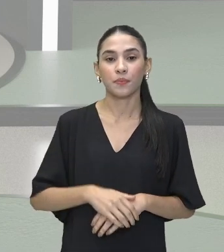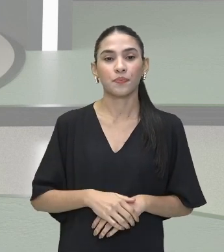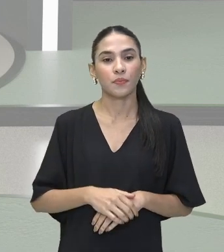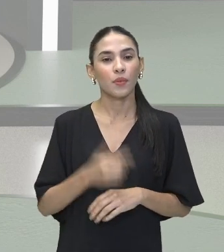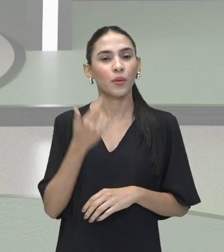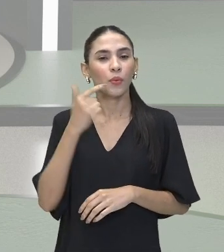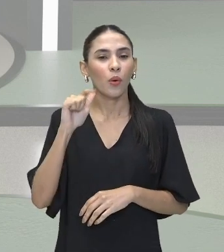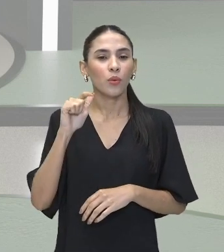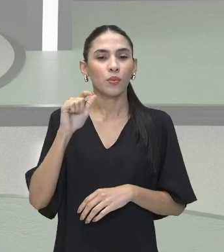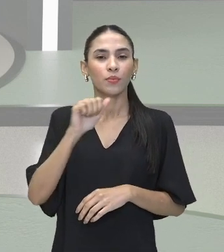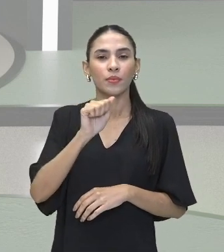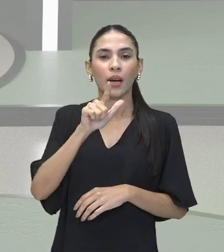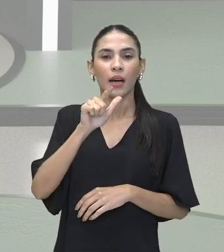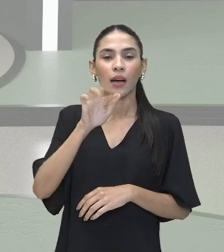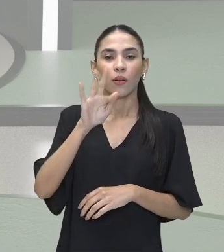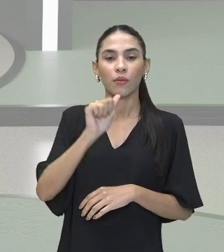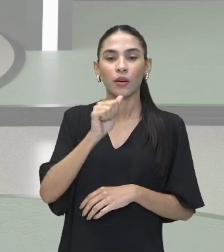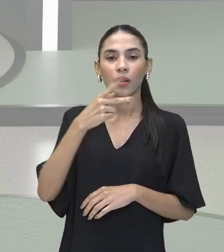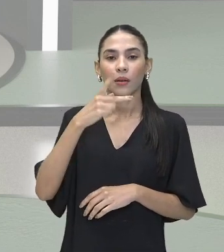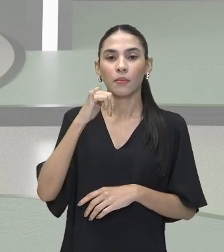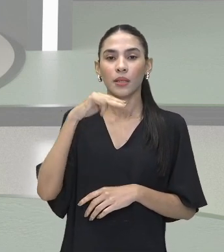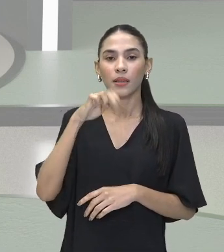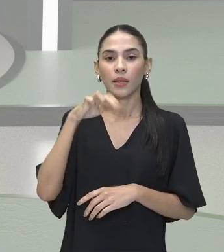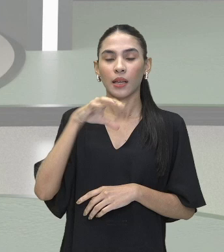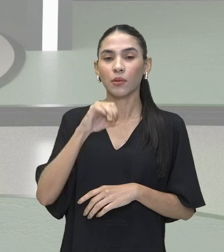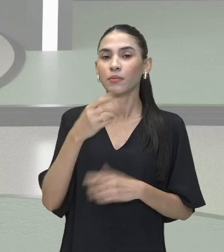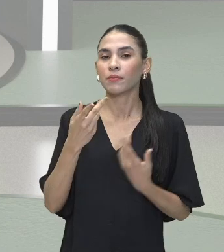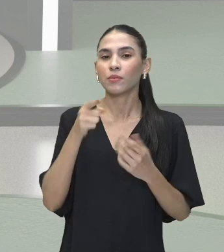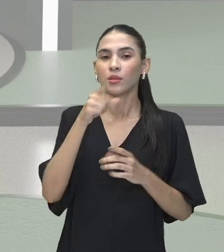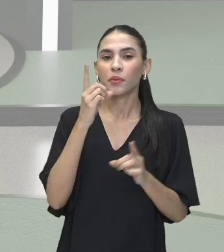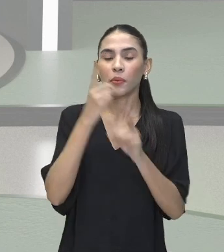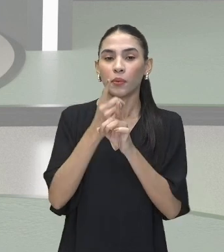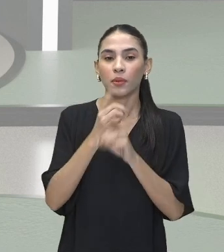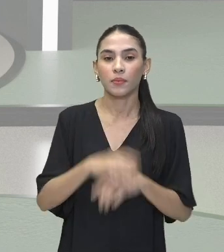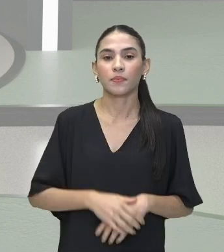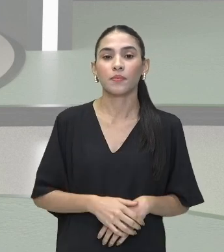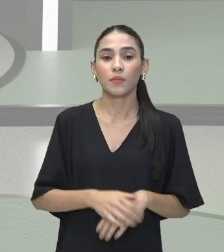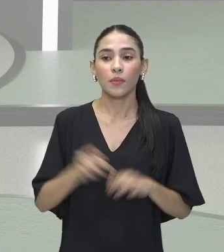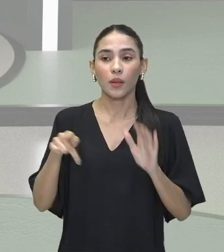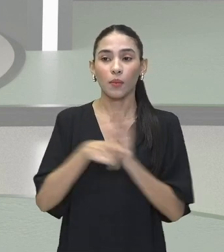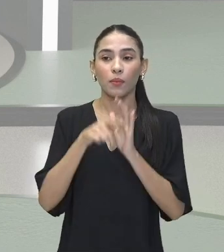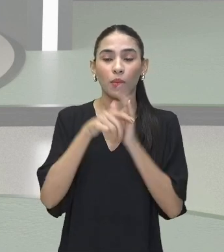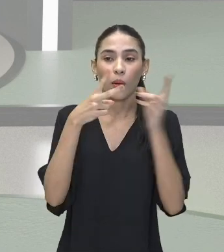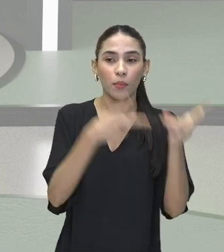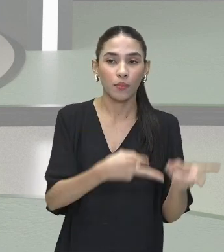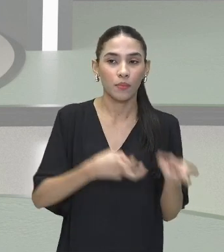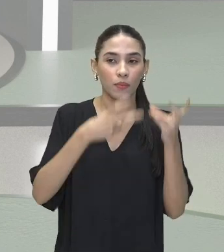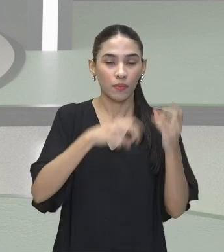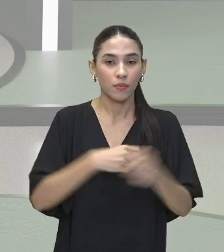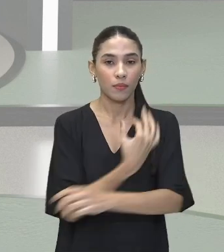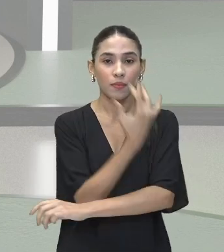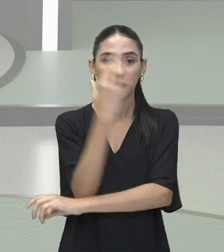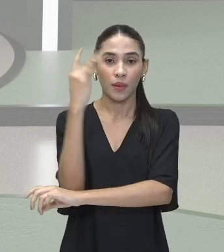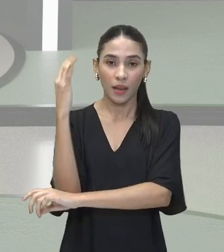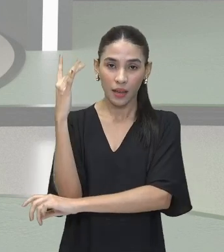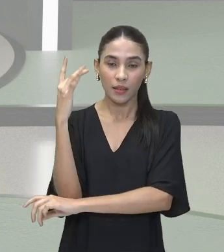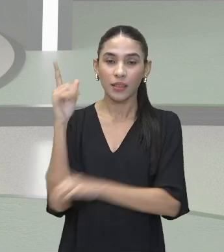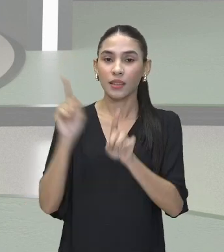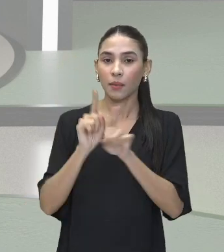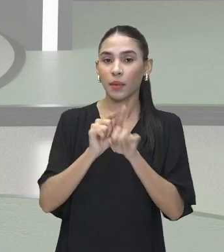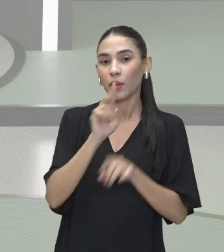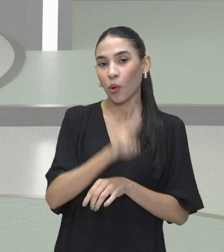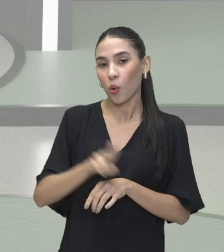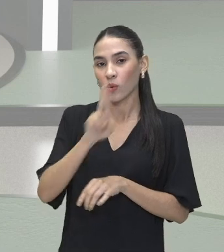que é o alfa-pineno? Onde é que a gente encontra o alfa-pineno? Ele é extraído dos pinheiros e ele é muito utilizado como solvente